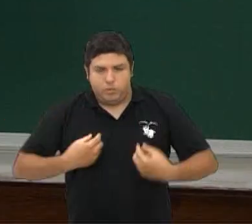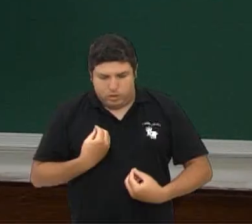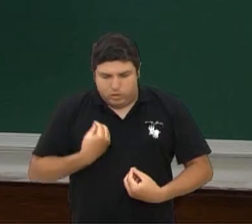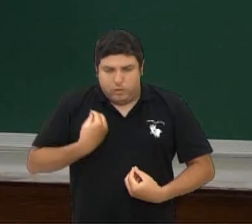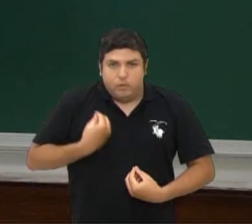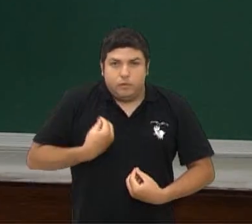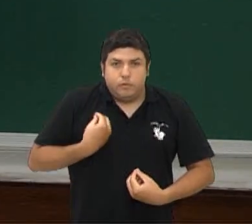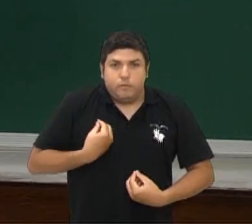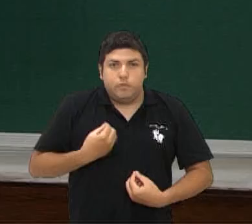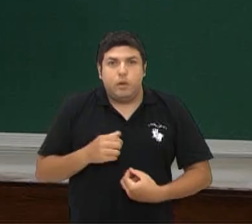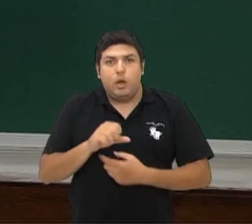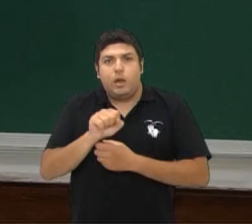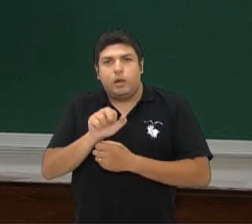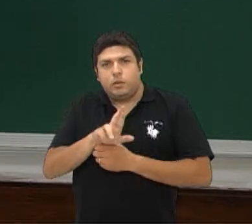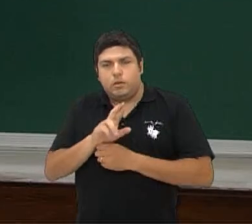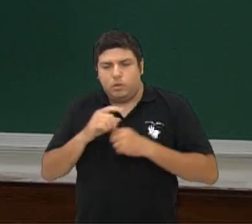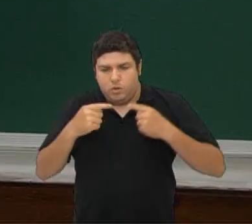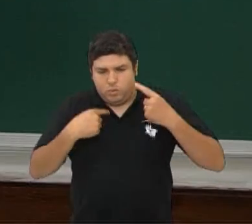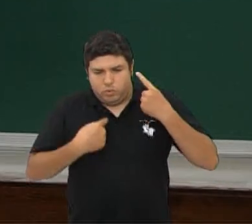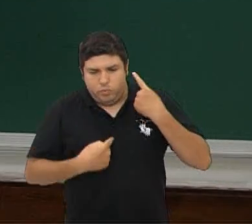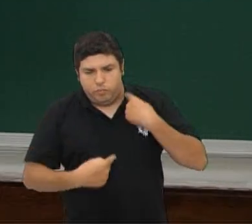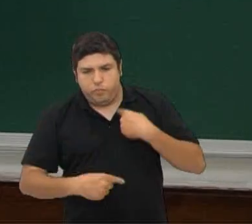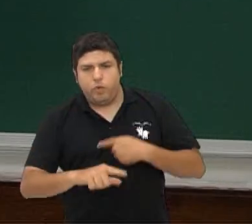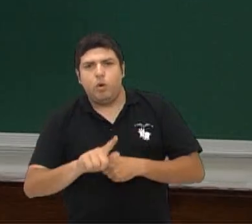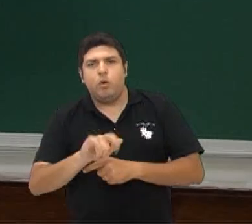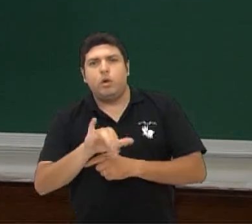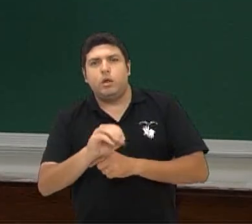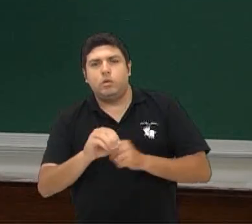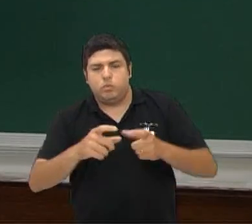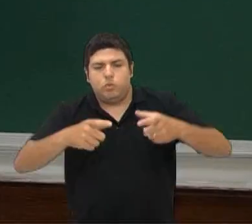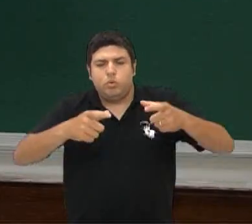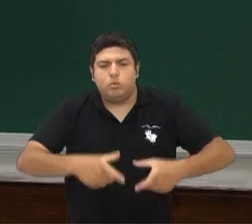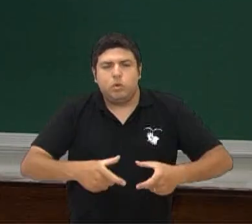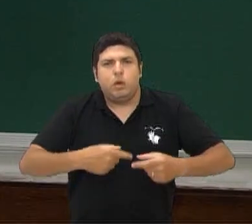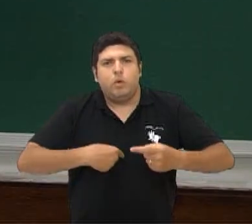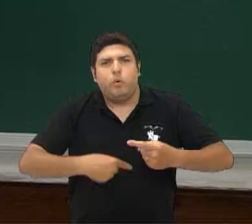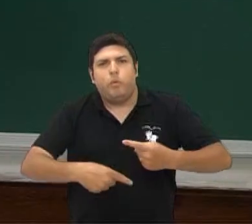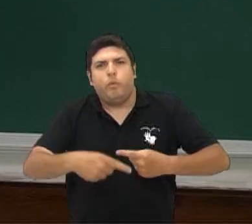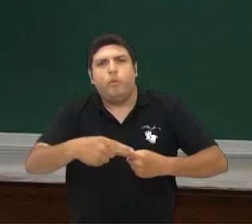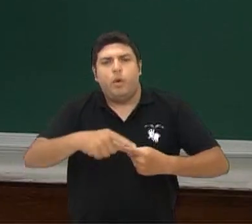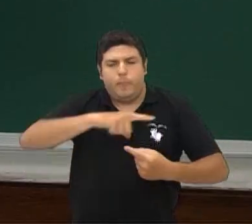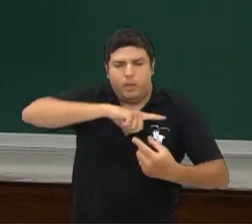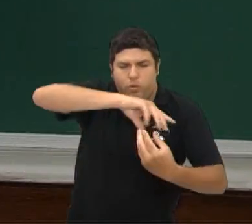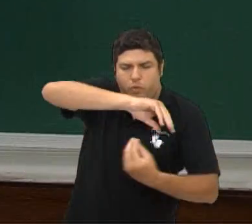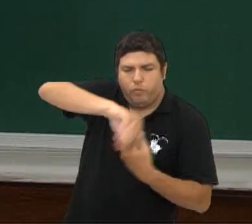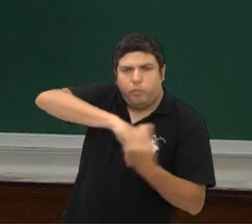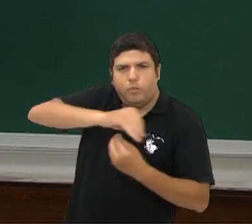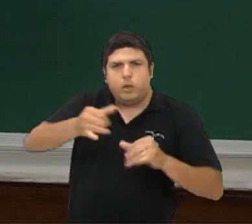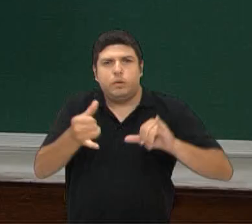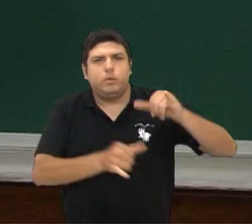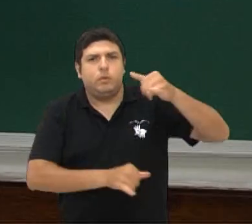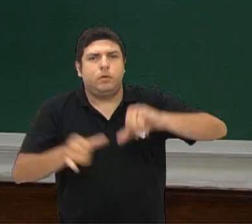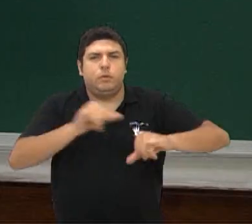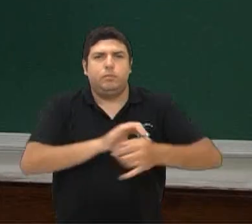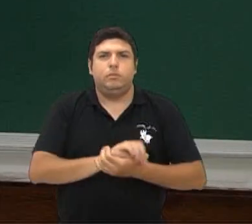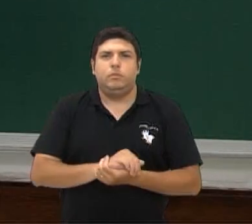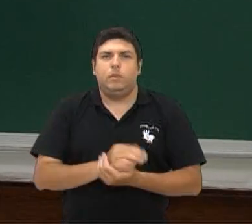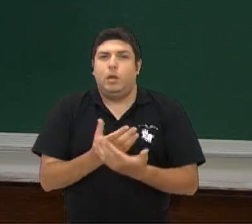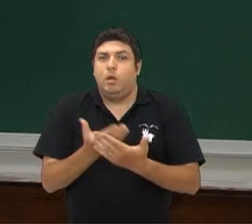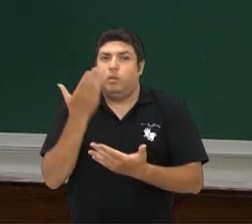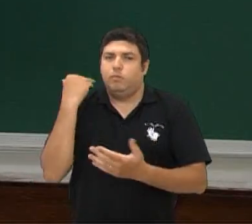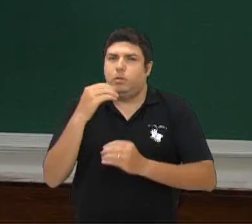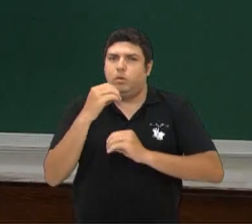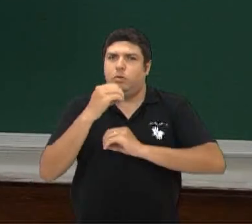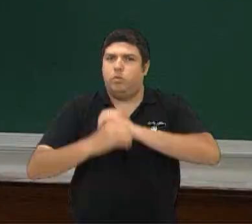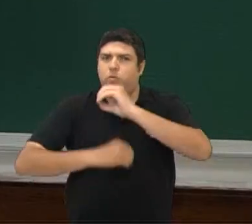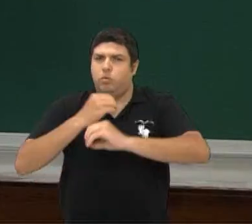bio, geo, porque ele vai para o ambiente físico, e químico, porque a gente está falando de um elemento químico. A gente já falou do carbono e do oxigênio na aula passada, hoje